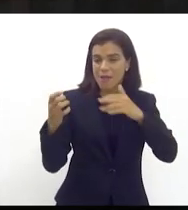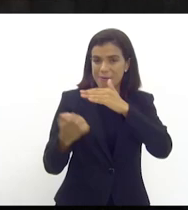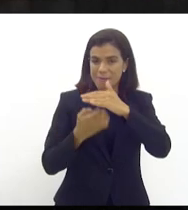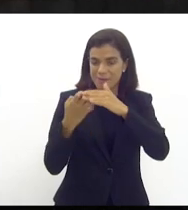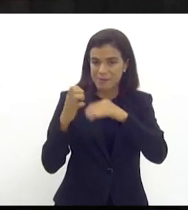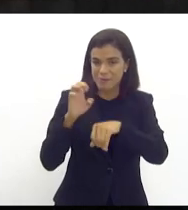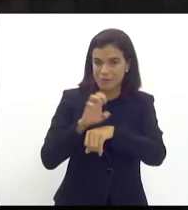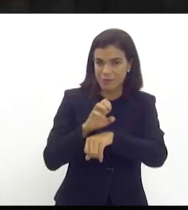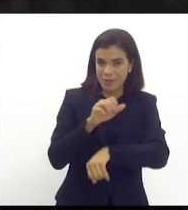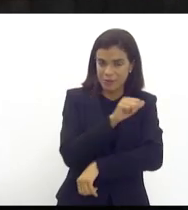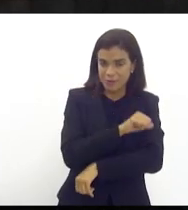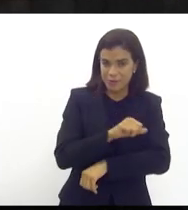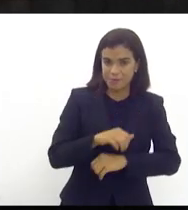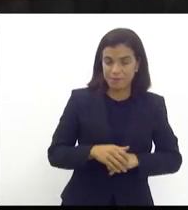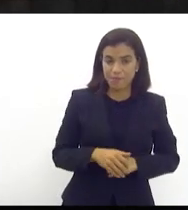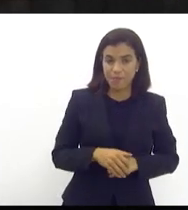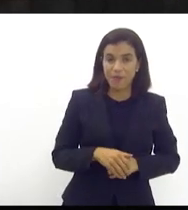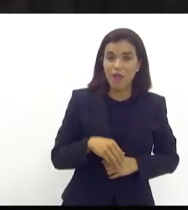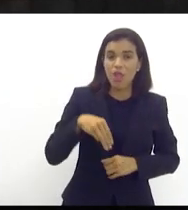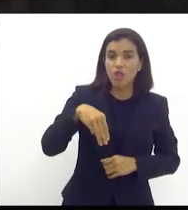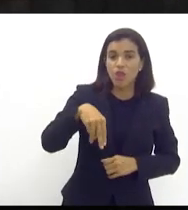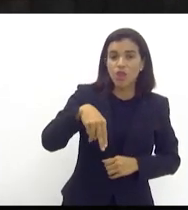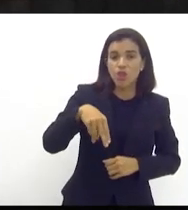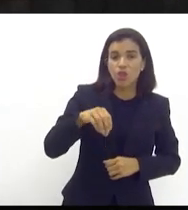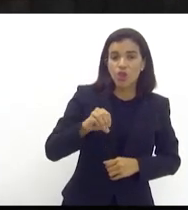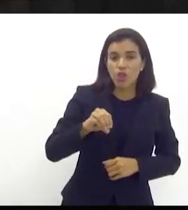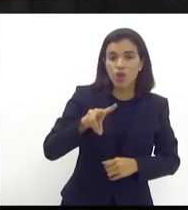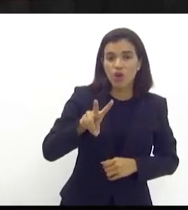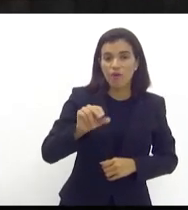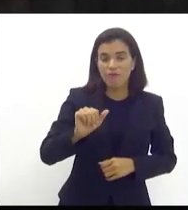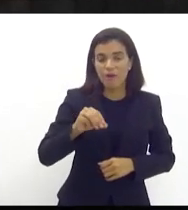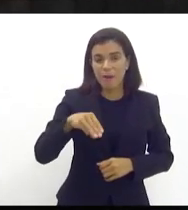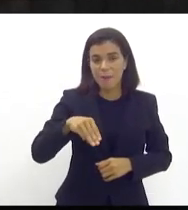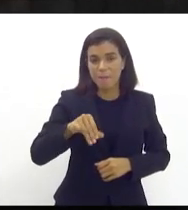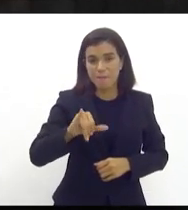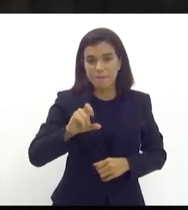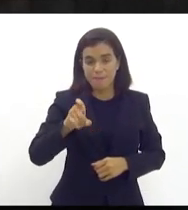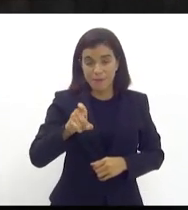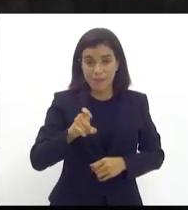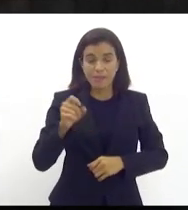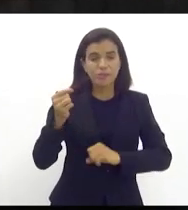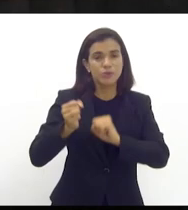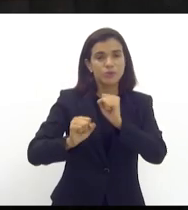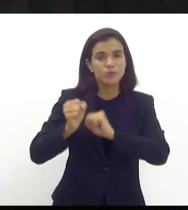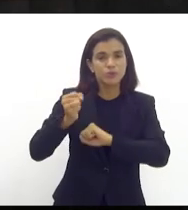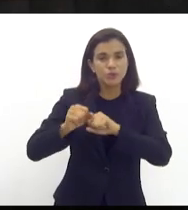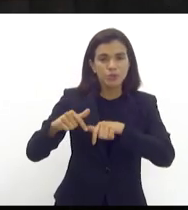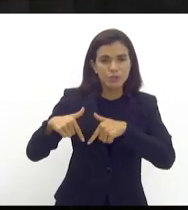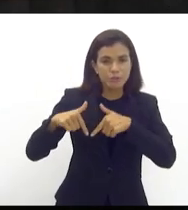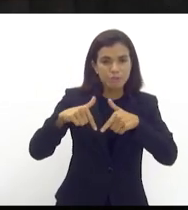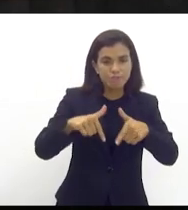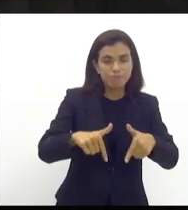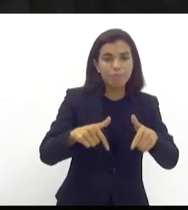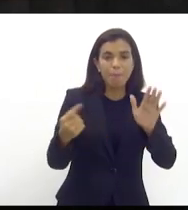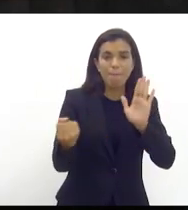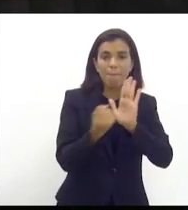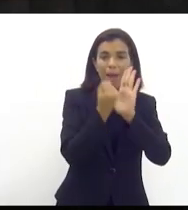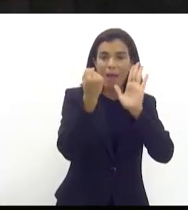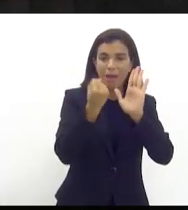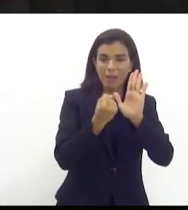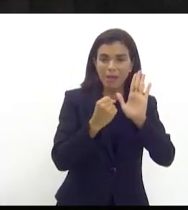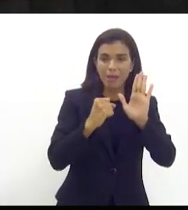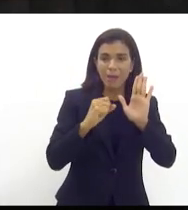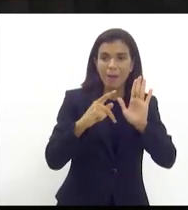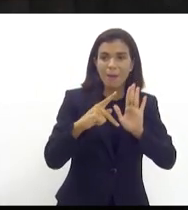de Janeiro. A Nova Mix, que eu não conheço, indústria que atua no mercado através das marcas